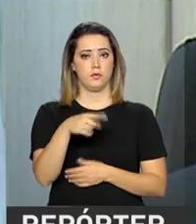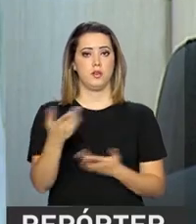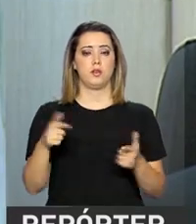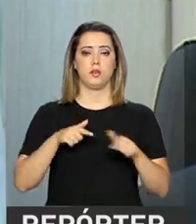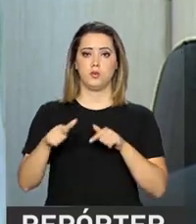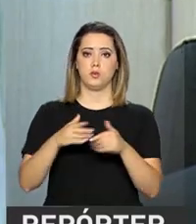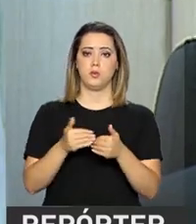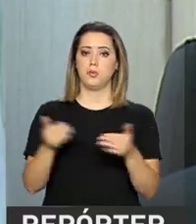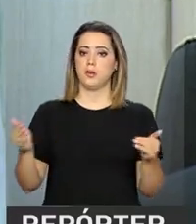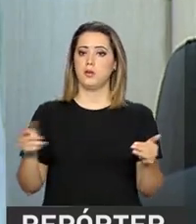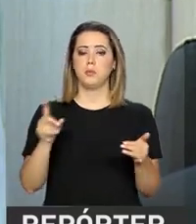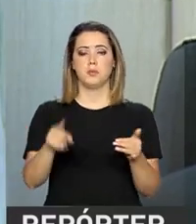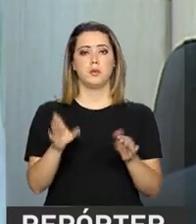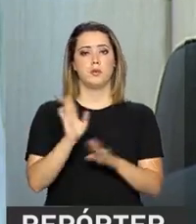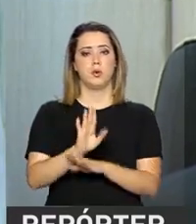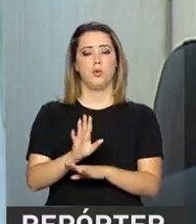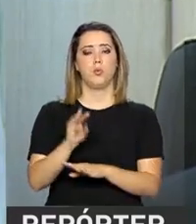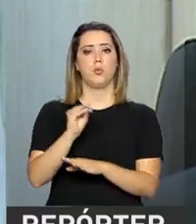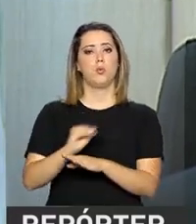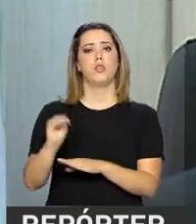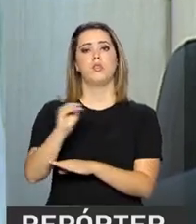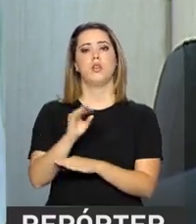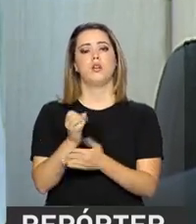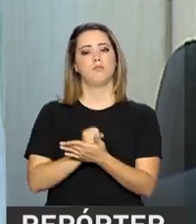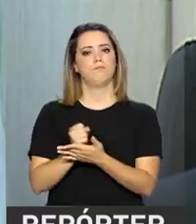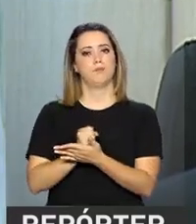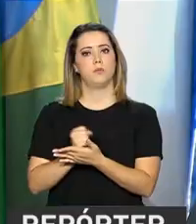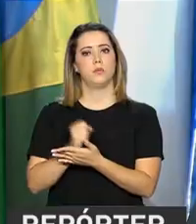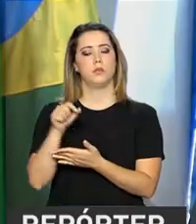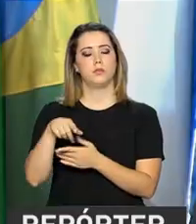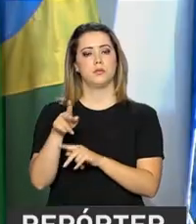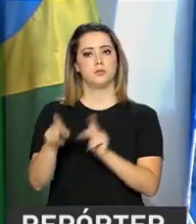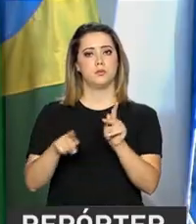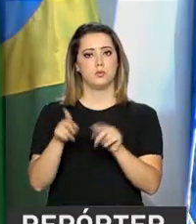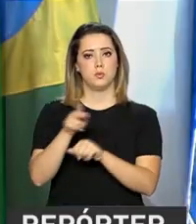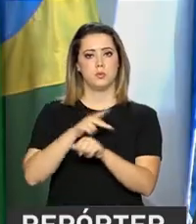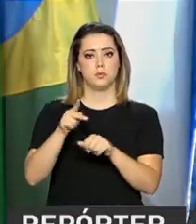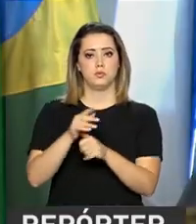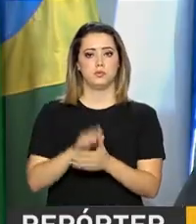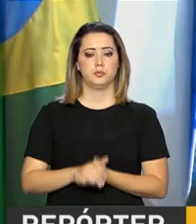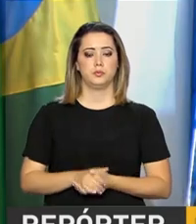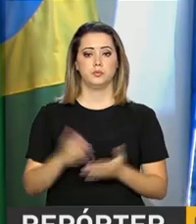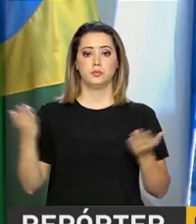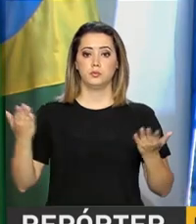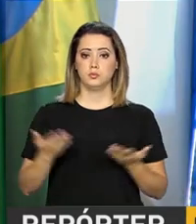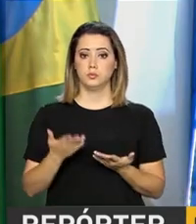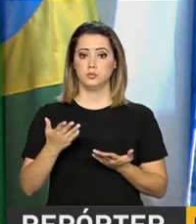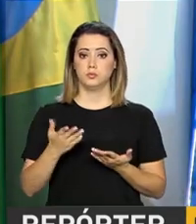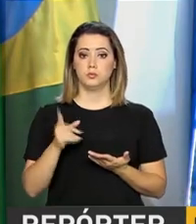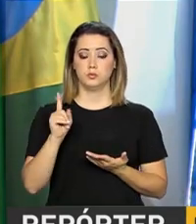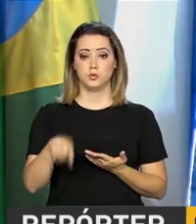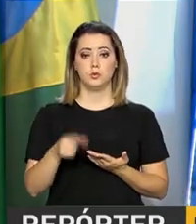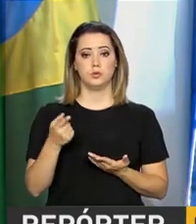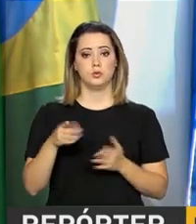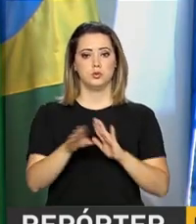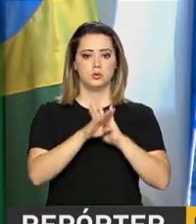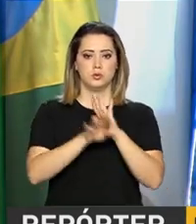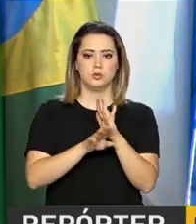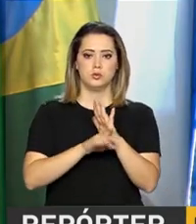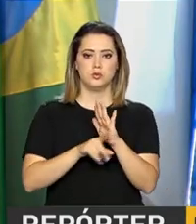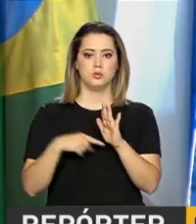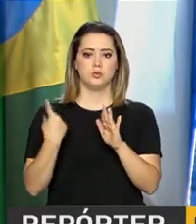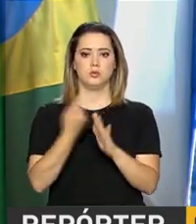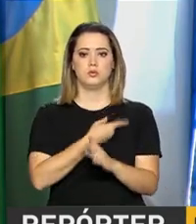amplia a assistência farmacêutica no país popular é um programa que nos